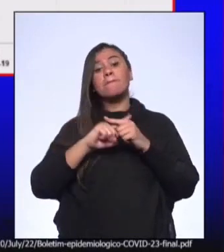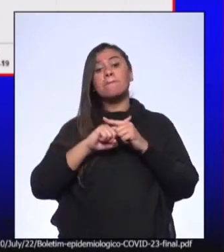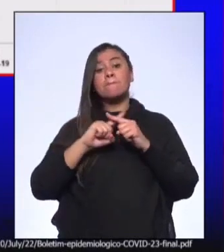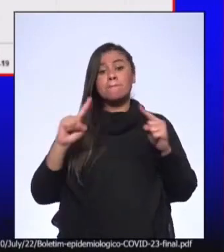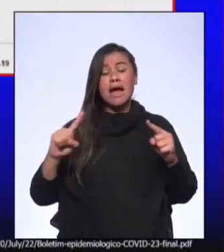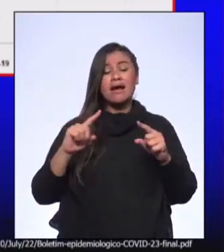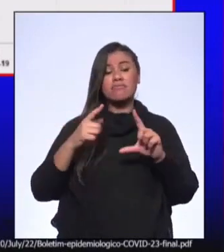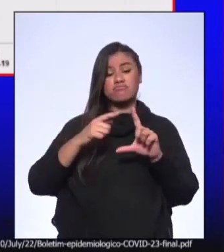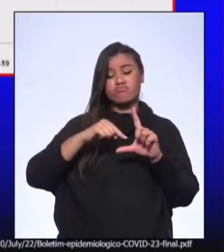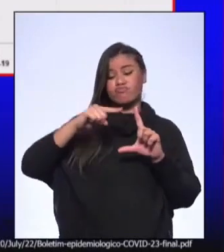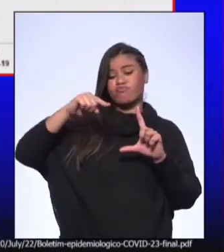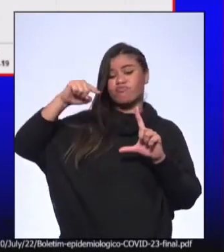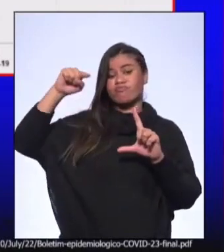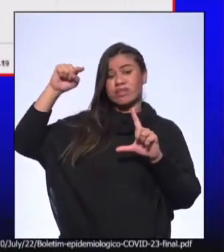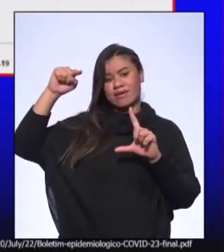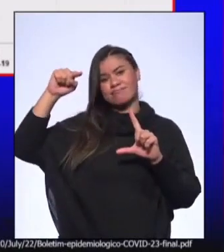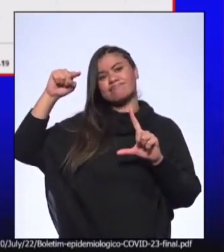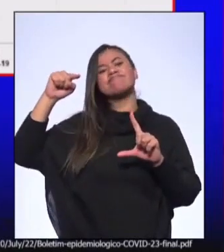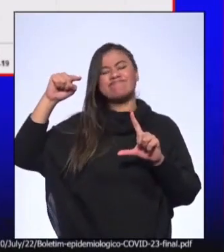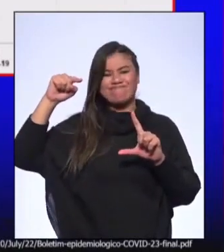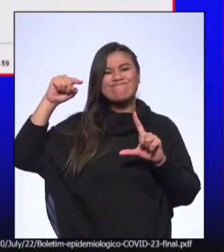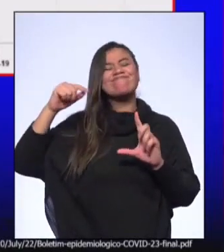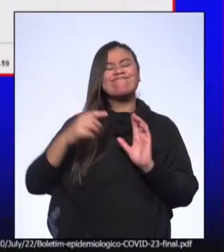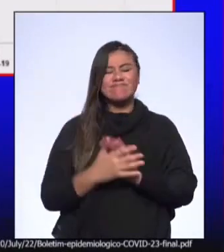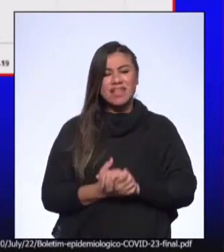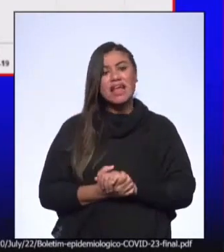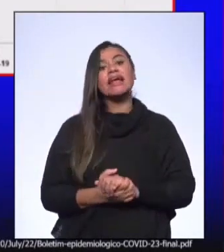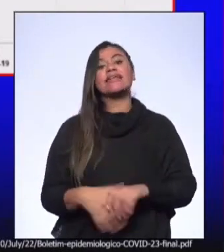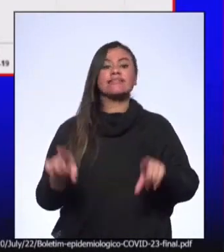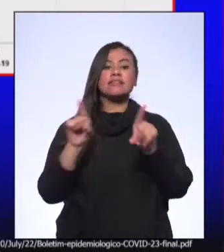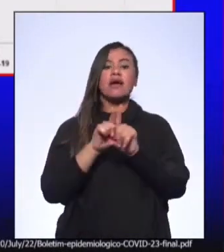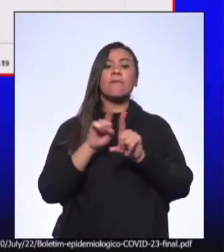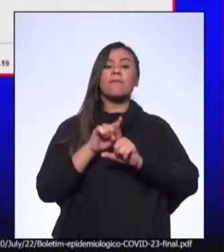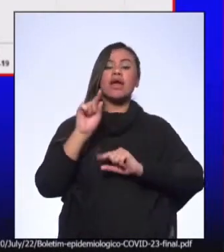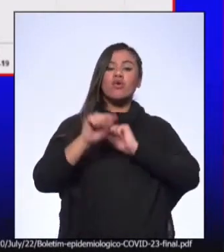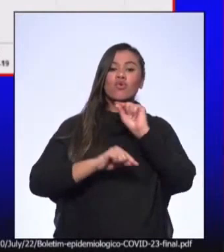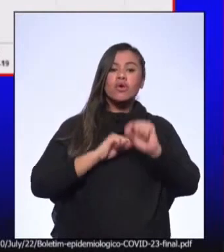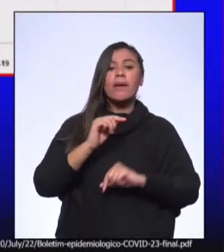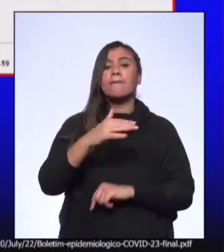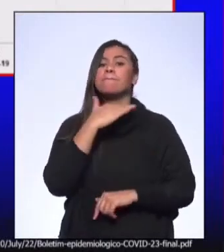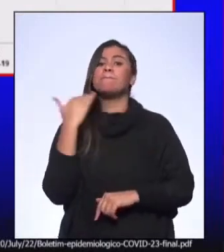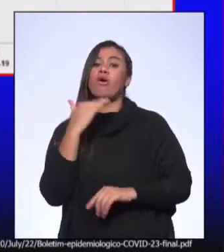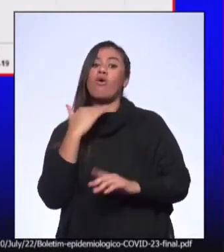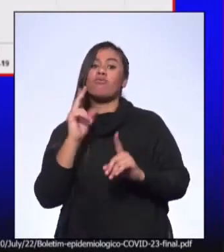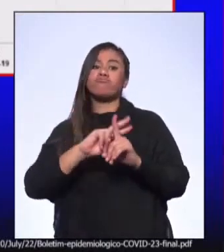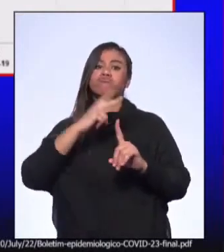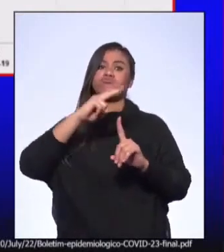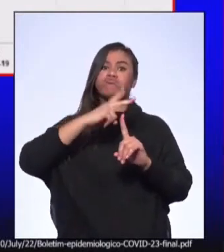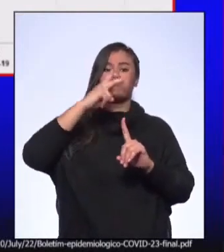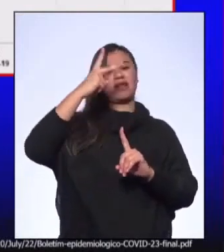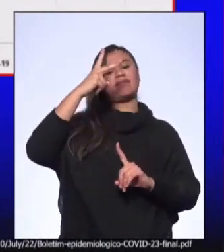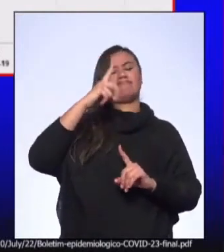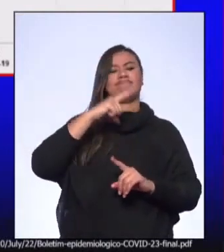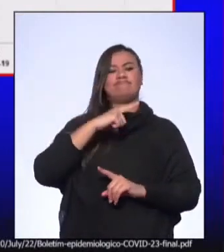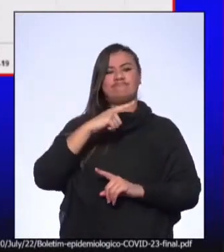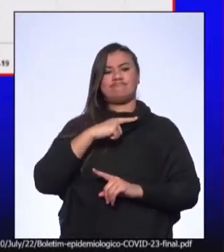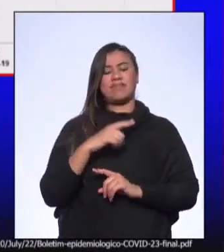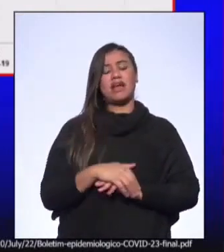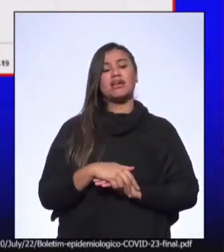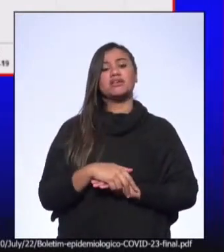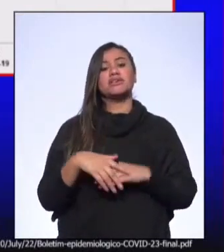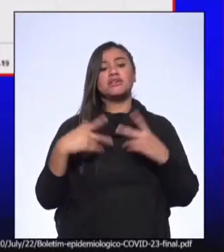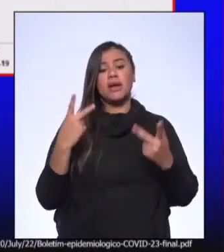da realidade, o que significa que a letalidade verdadeira desse vírus na população de uma forma geral, ela